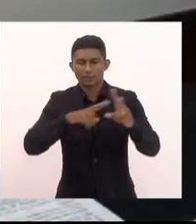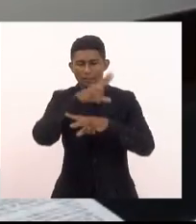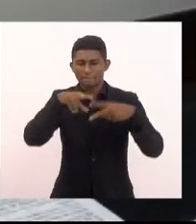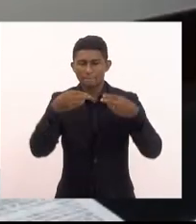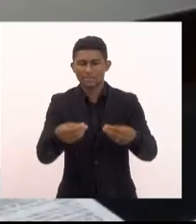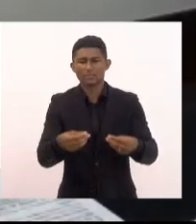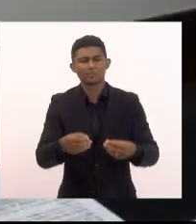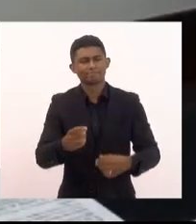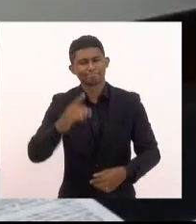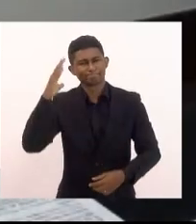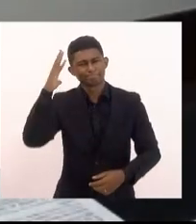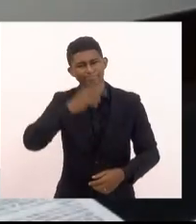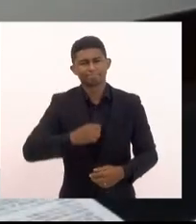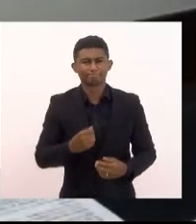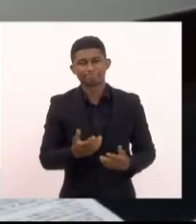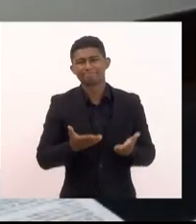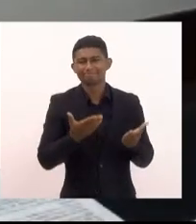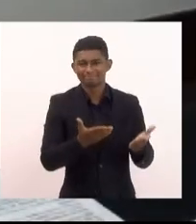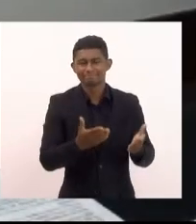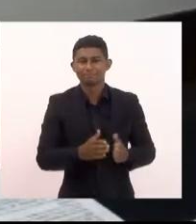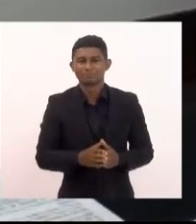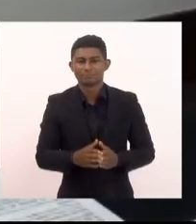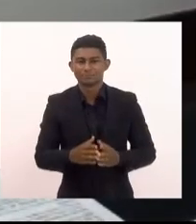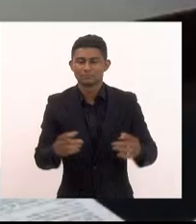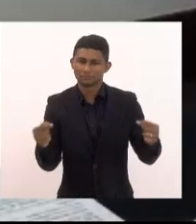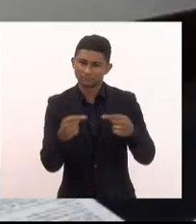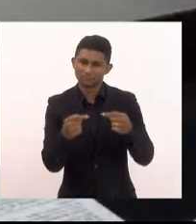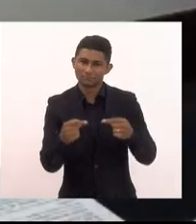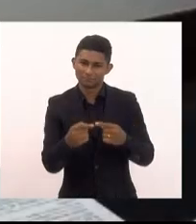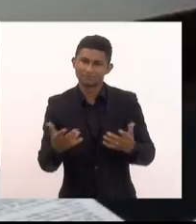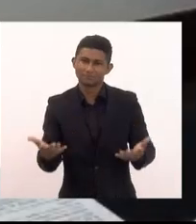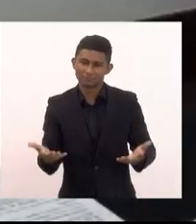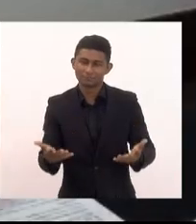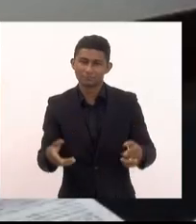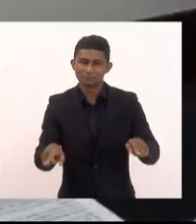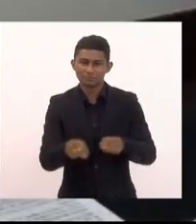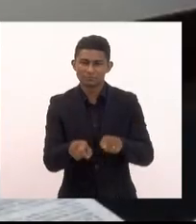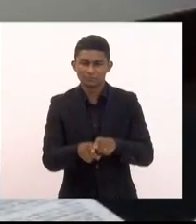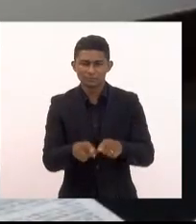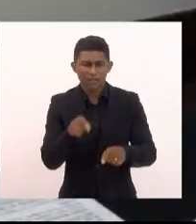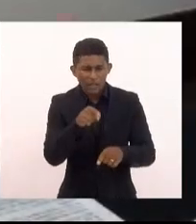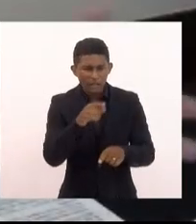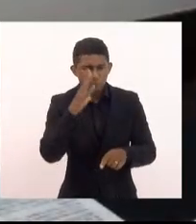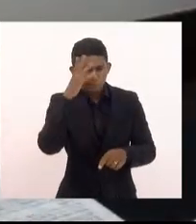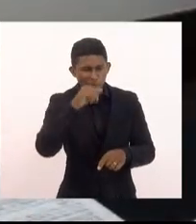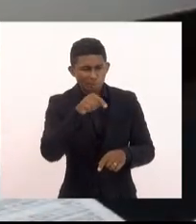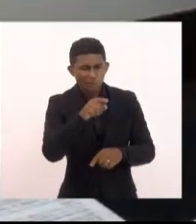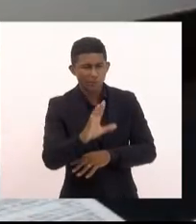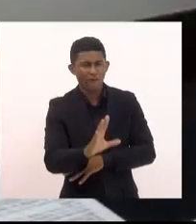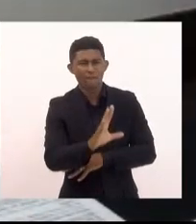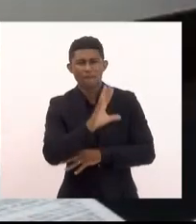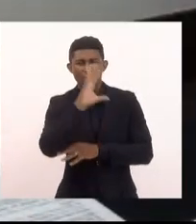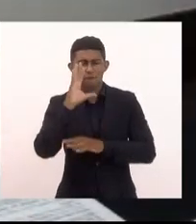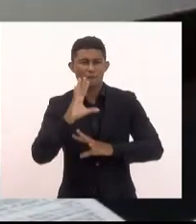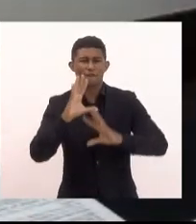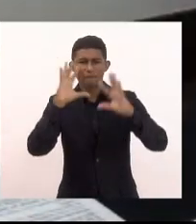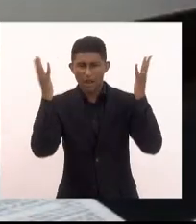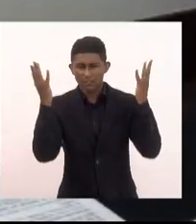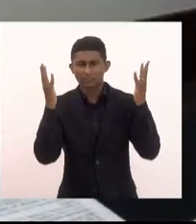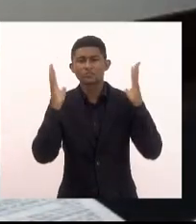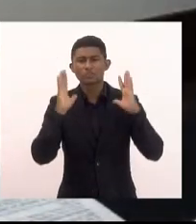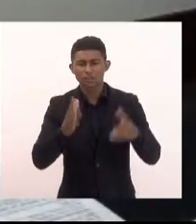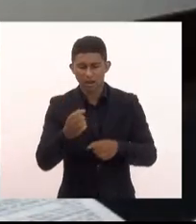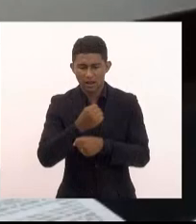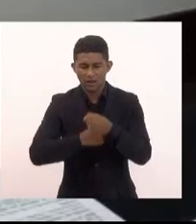celebrações, para além da questão simbólica, espiritual, do ponto de vista plástico, estético, são lindas festas. Eu estive esse ano